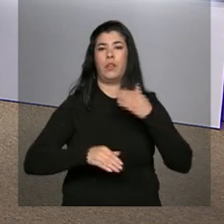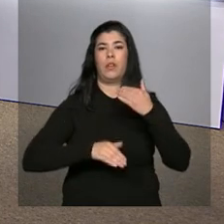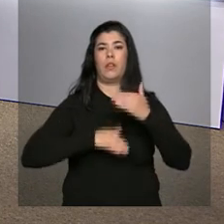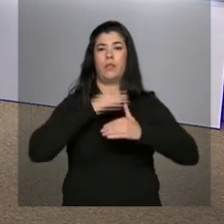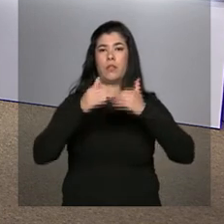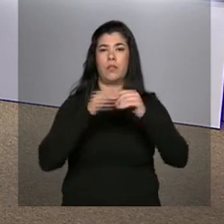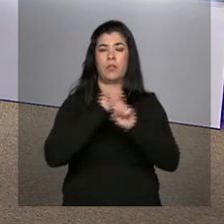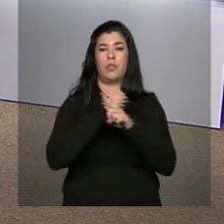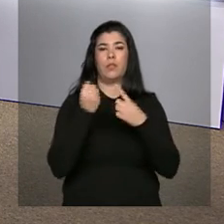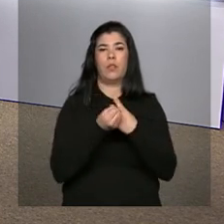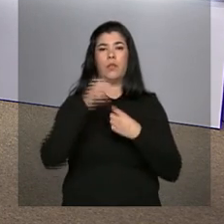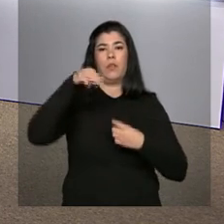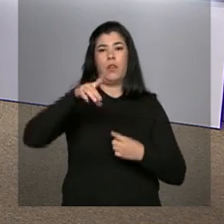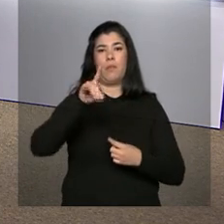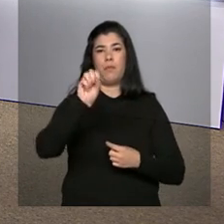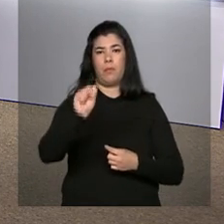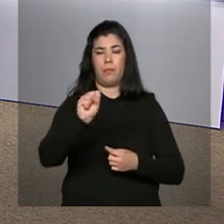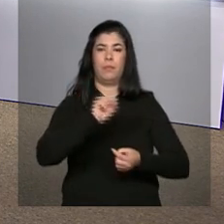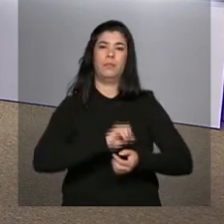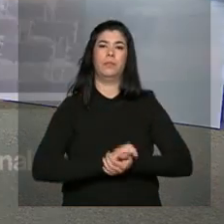Desenvolvimento Social e Combate à Fome.